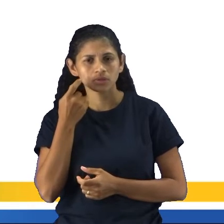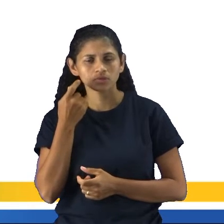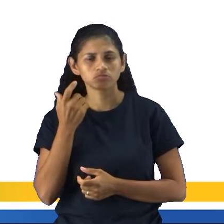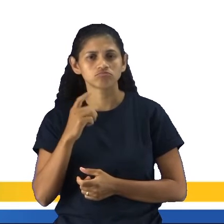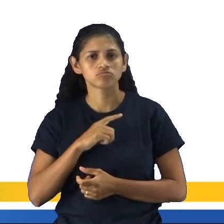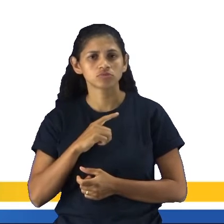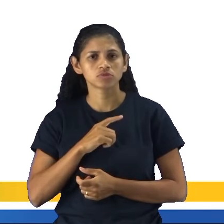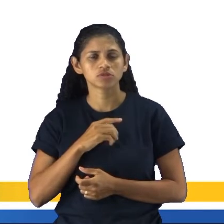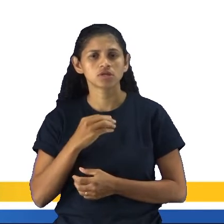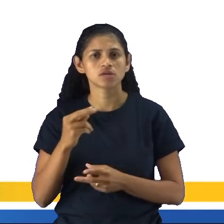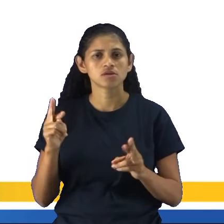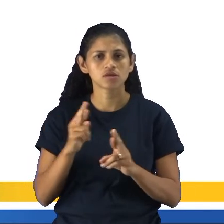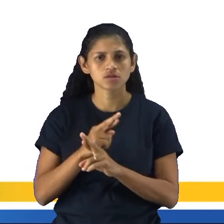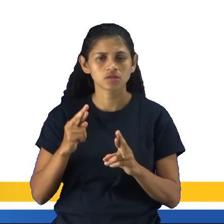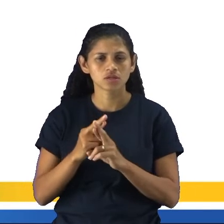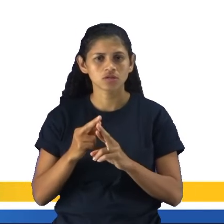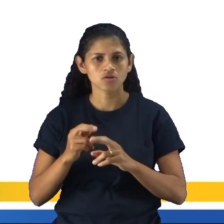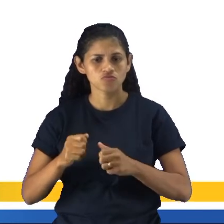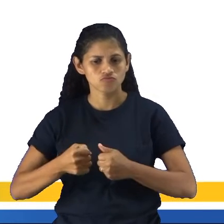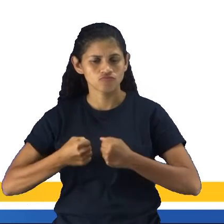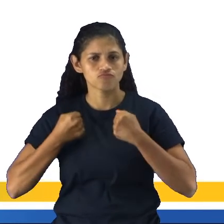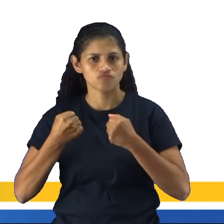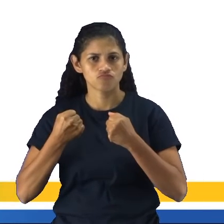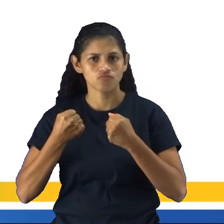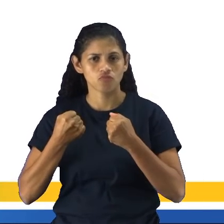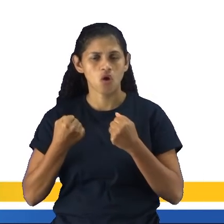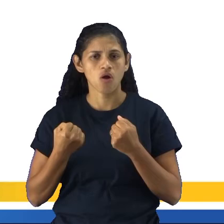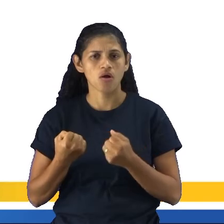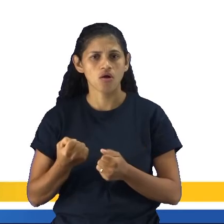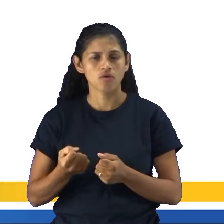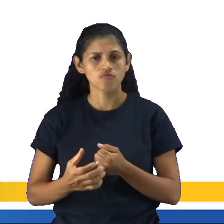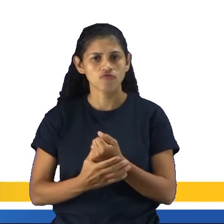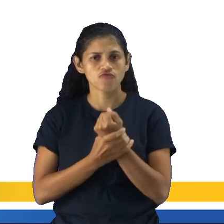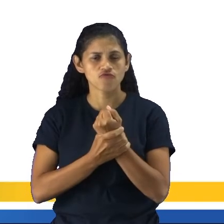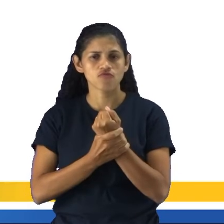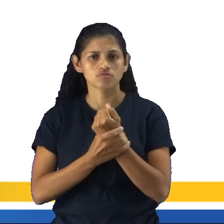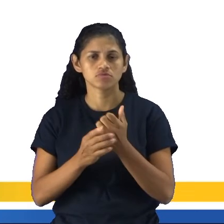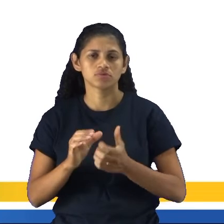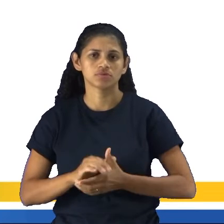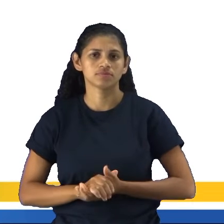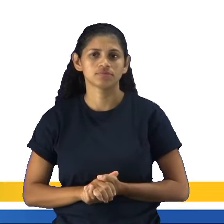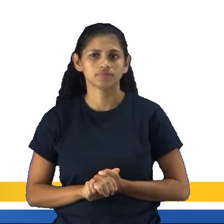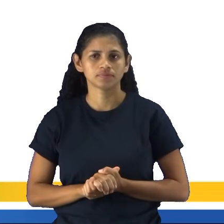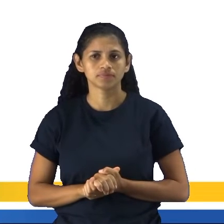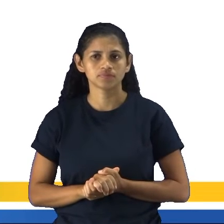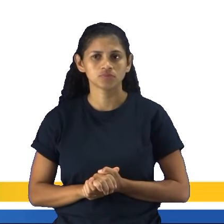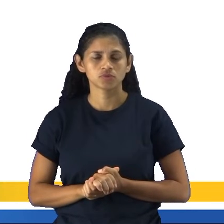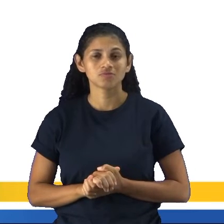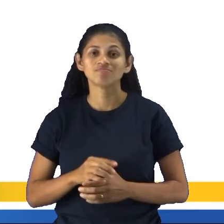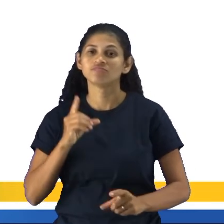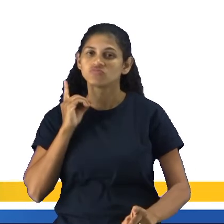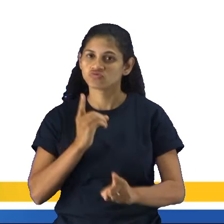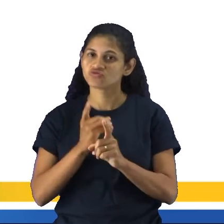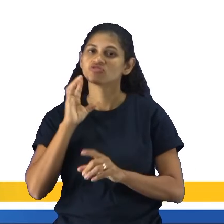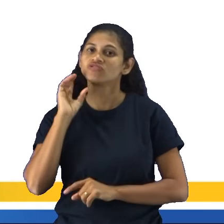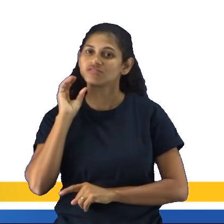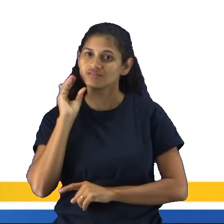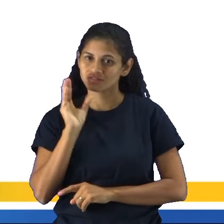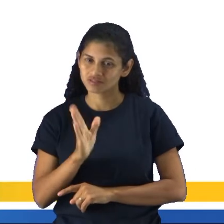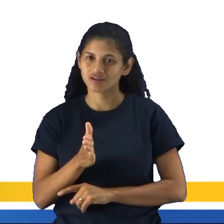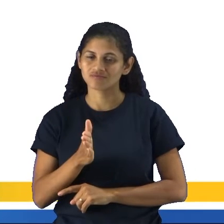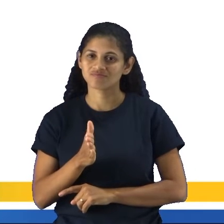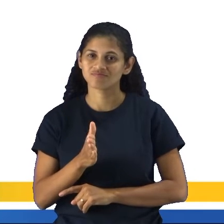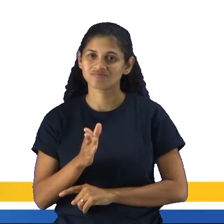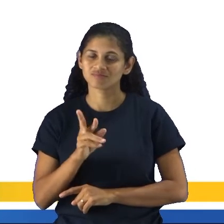com resistência mesmo, já tá aí nessa frase, né? Então, acho que a gente já encontrou o nosso gabarito.